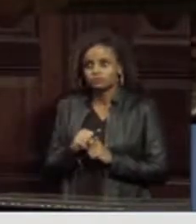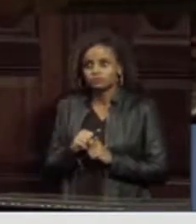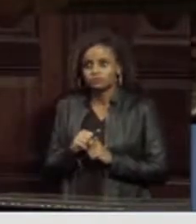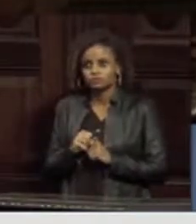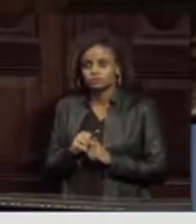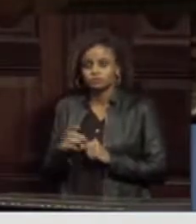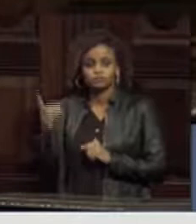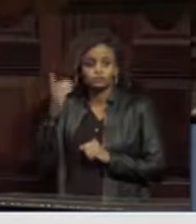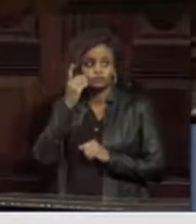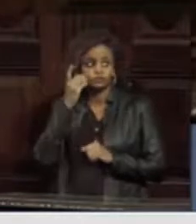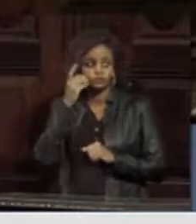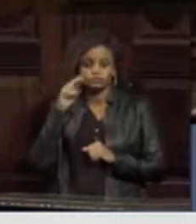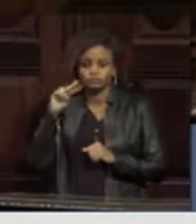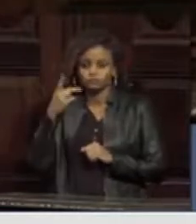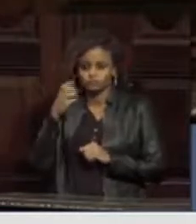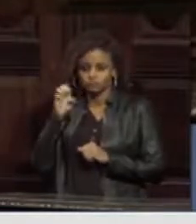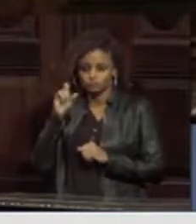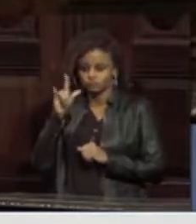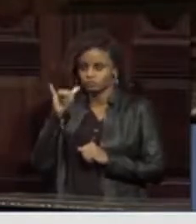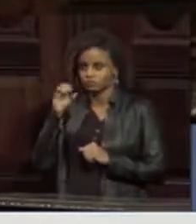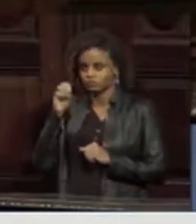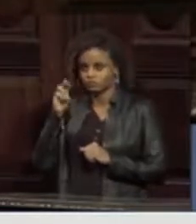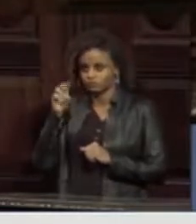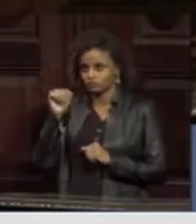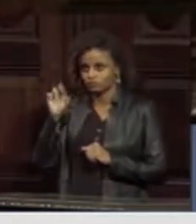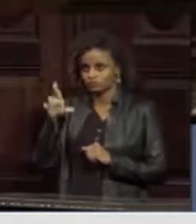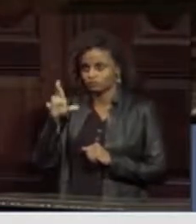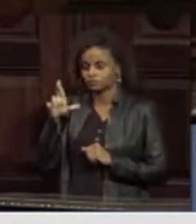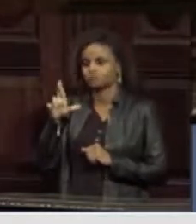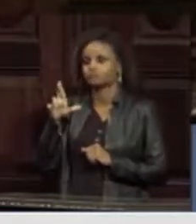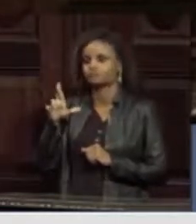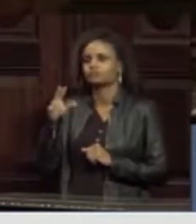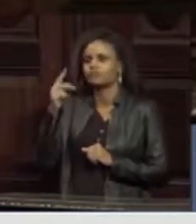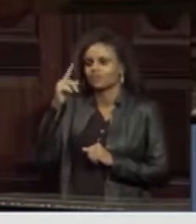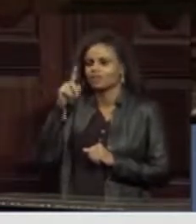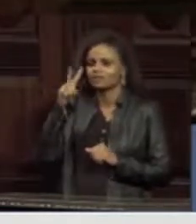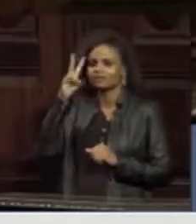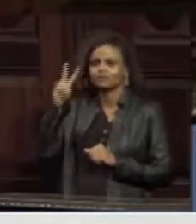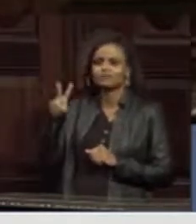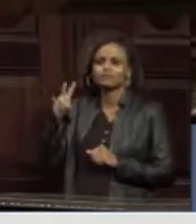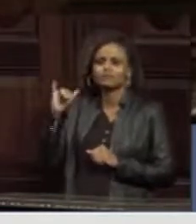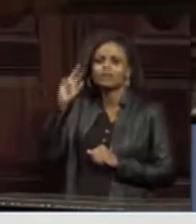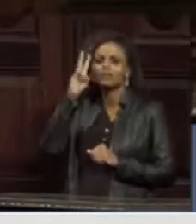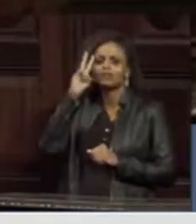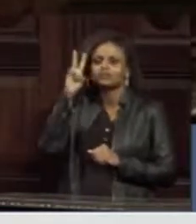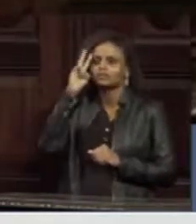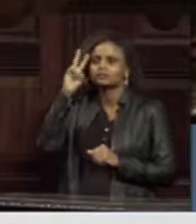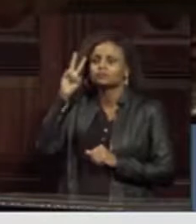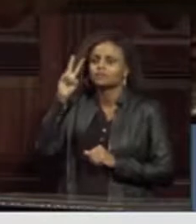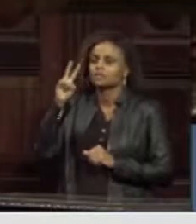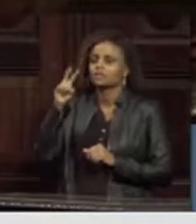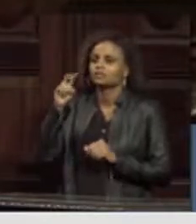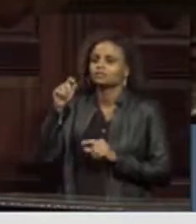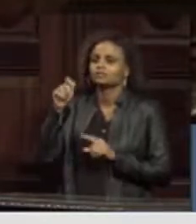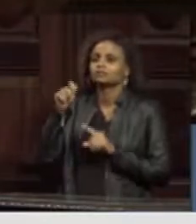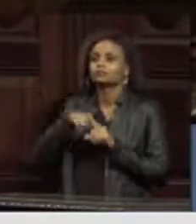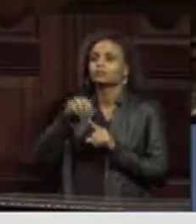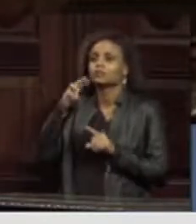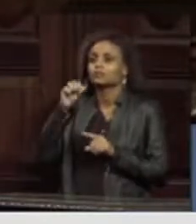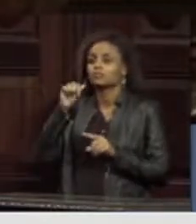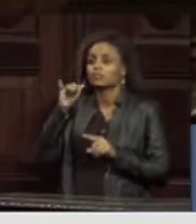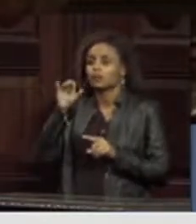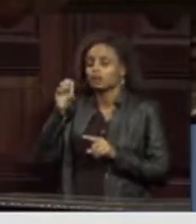Deputado Eliomar Coelho há de lembrar de maio